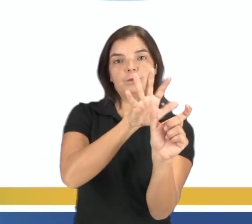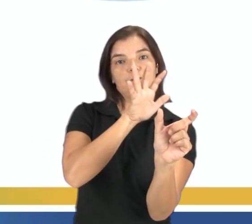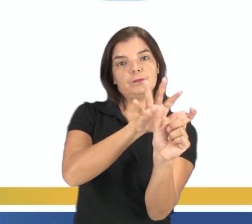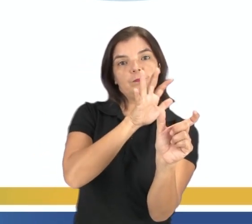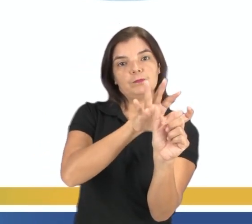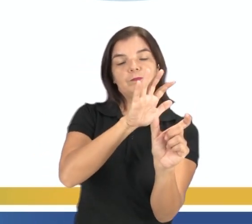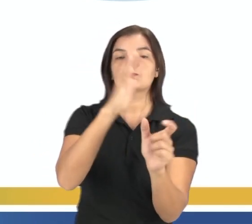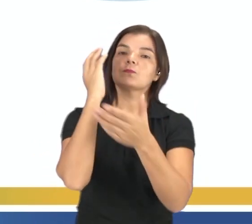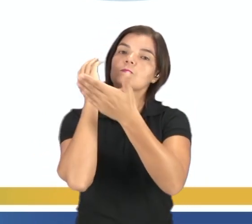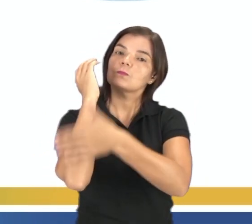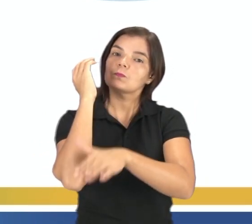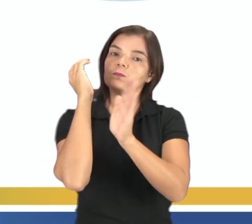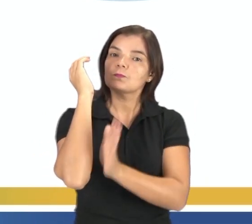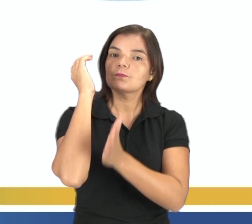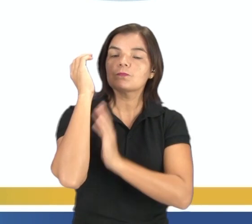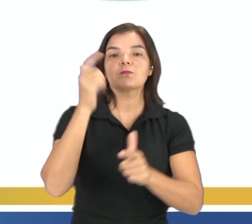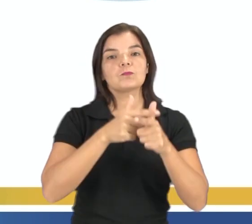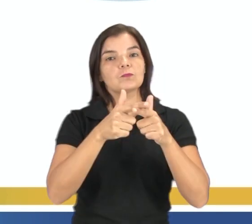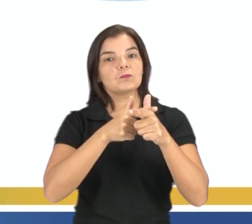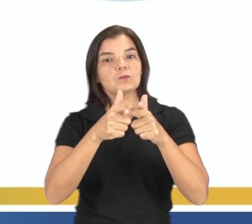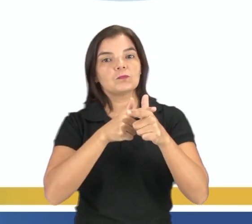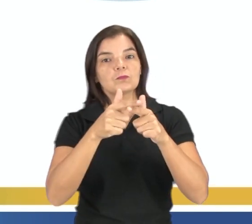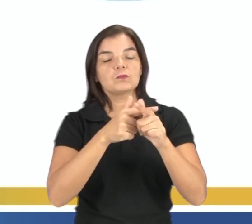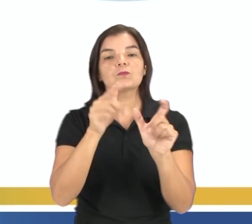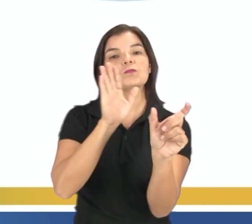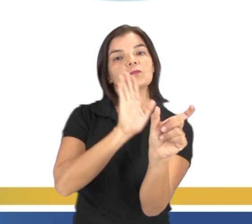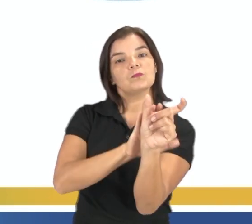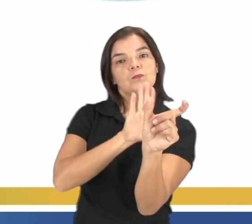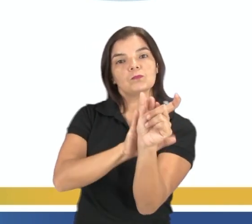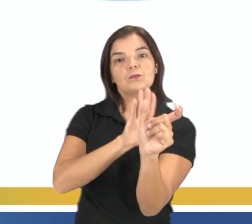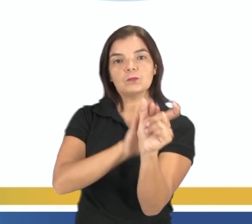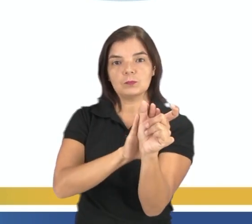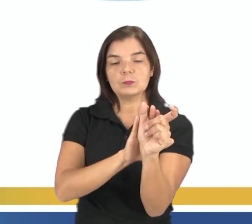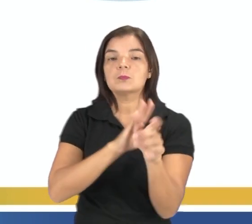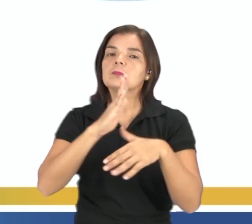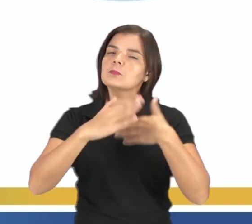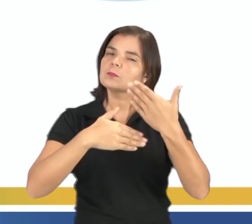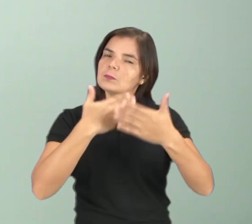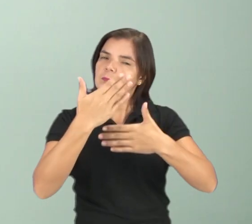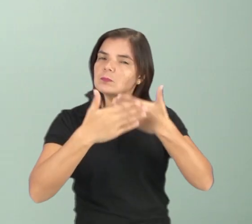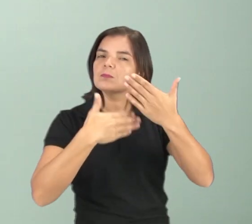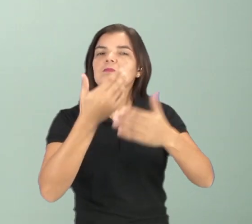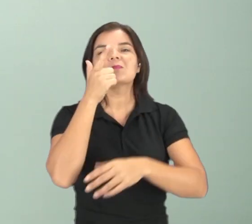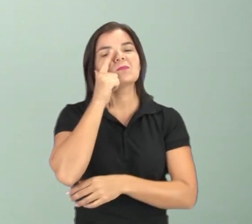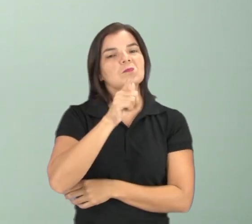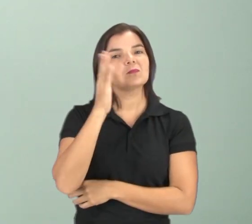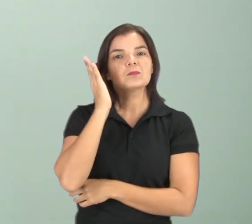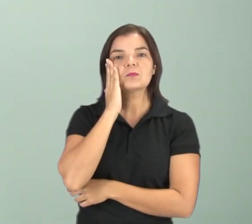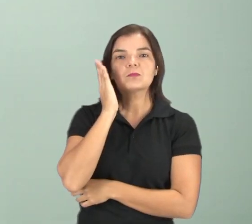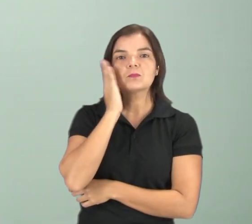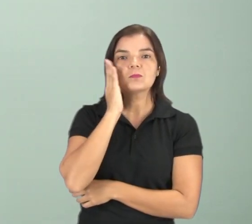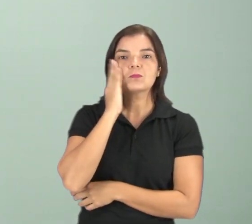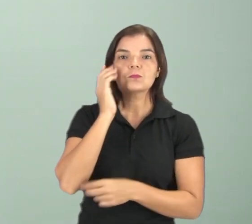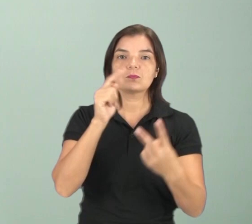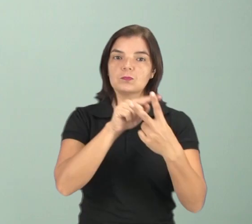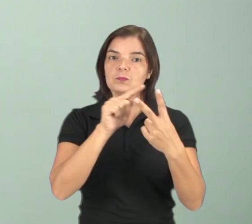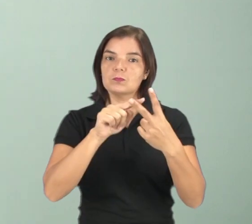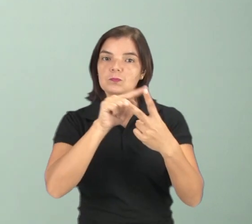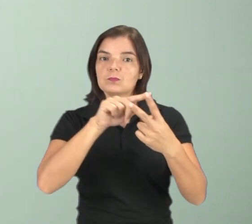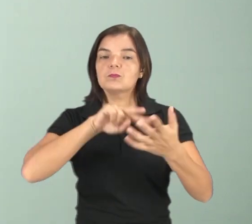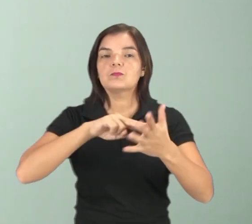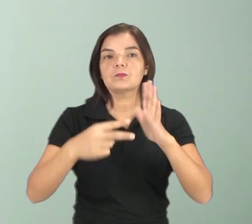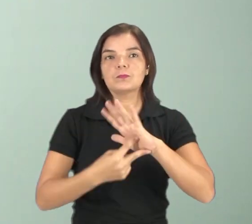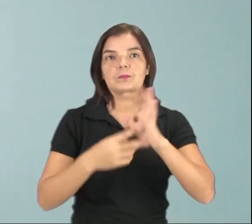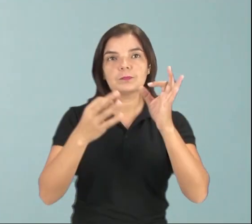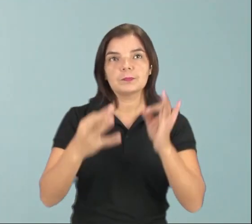denotação, e abacaxi como problema, eu tenho conotação. A partir daí, a gente consegue compreender esses dois